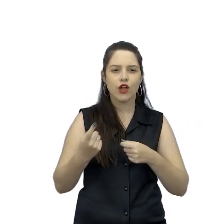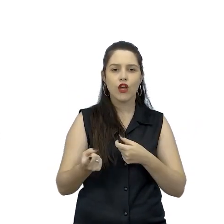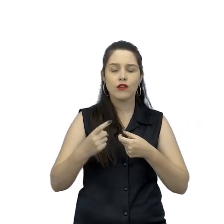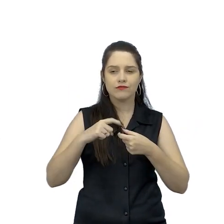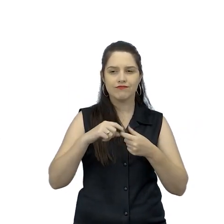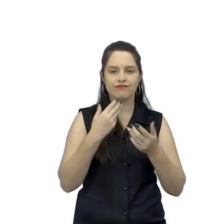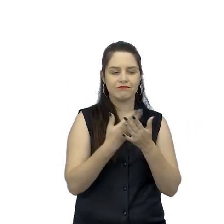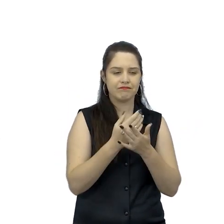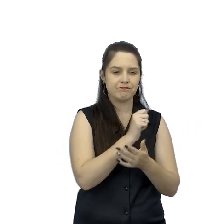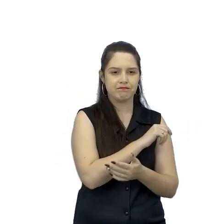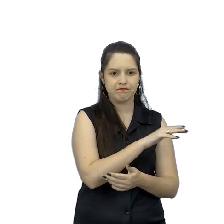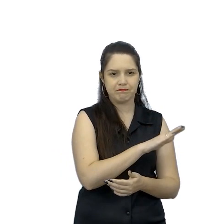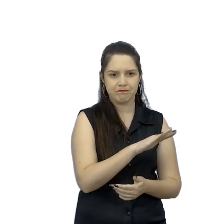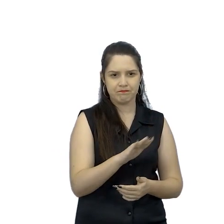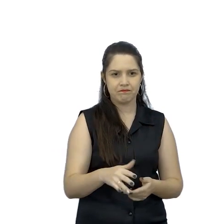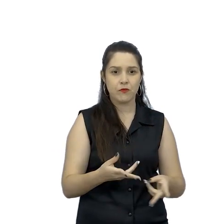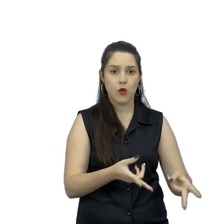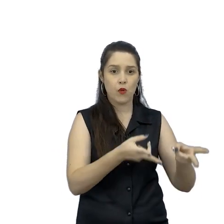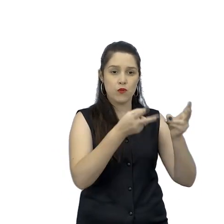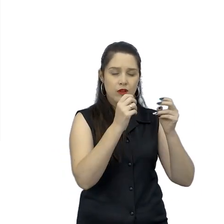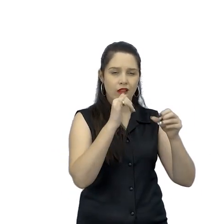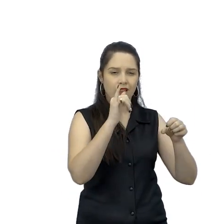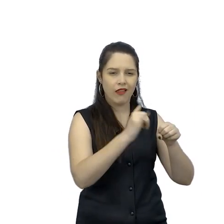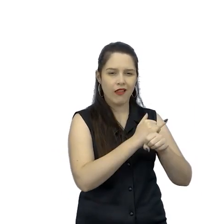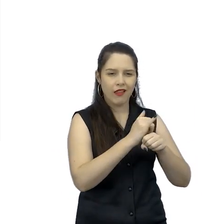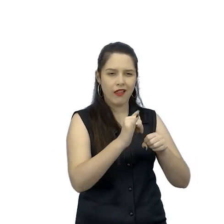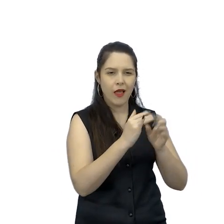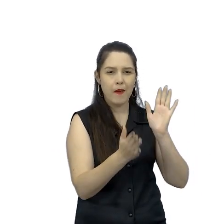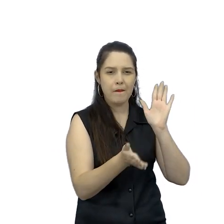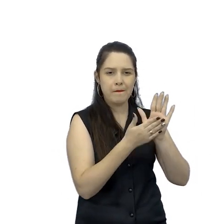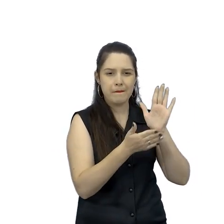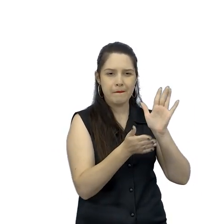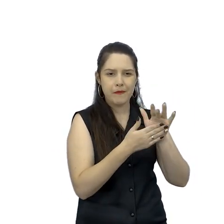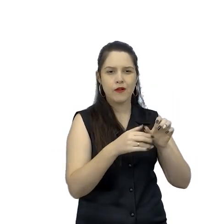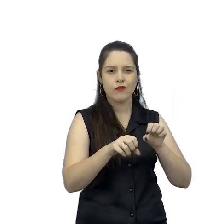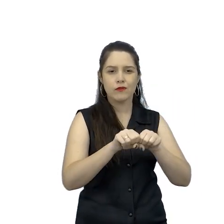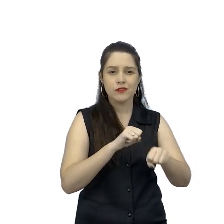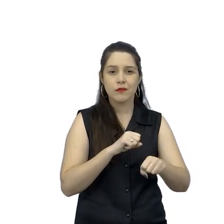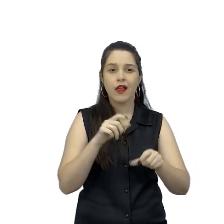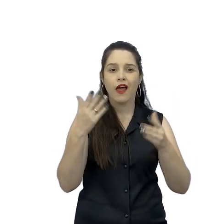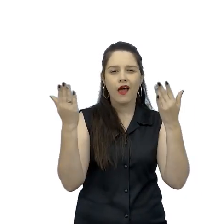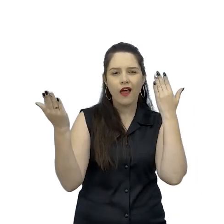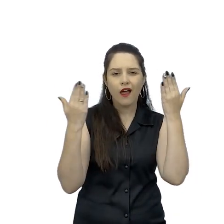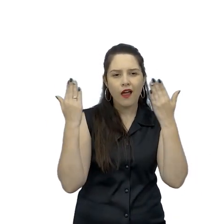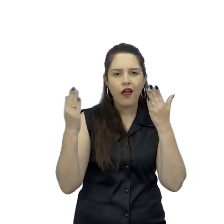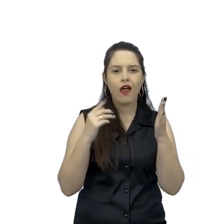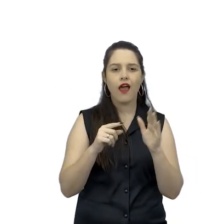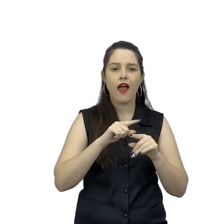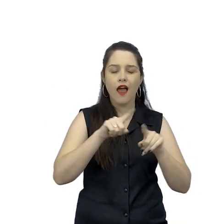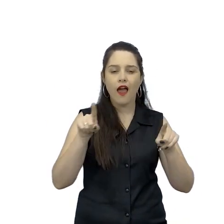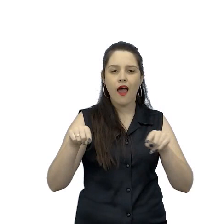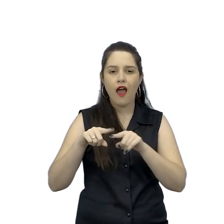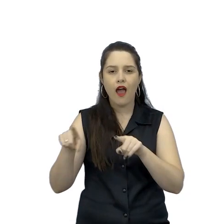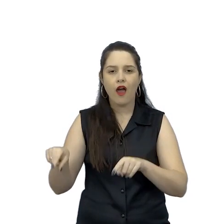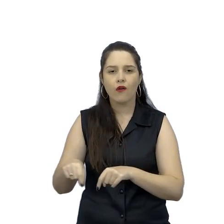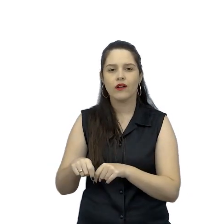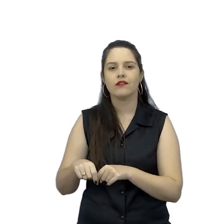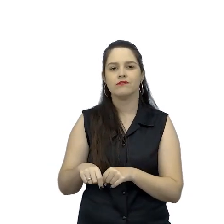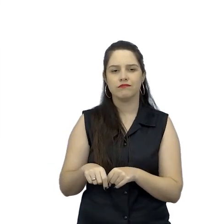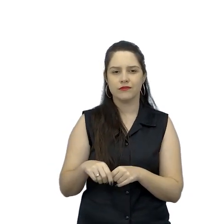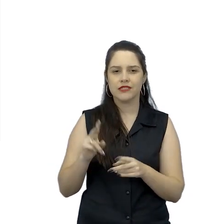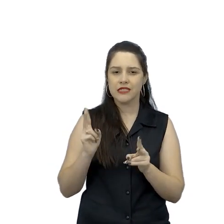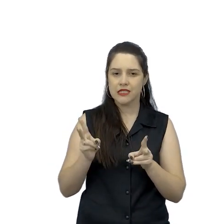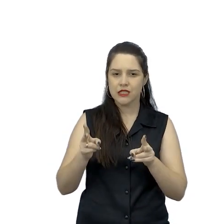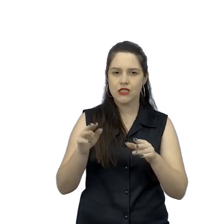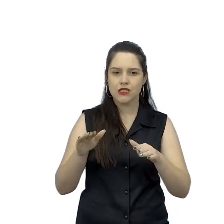seus estudantes. Observar a trajetória proposta nessa formação para análise da aula selecionada, da sequência de